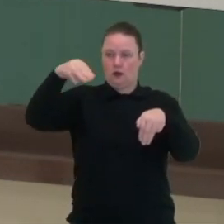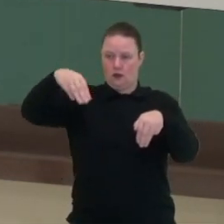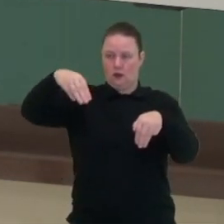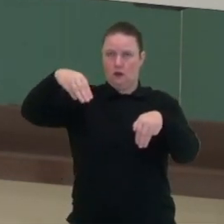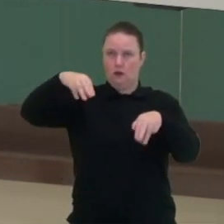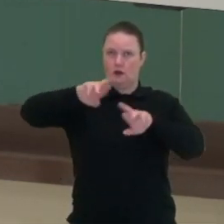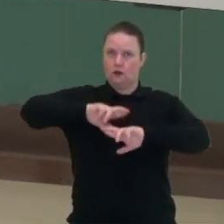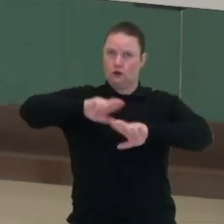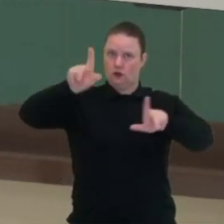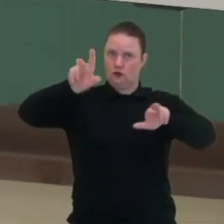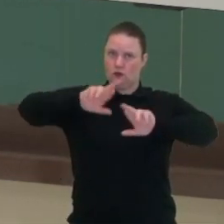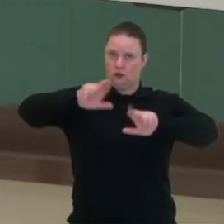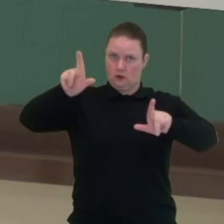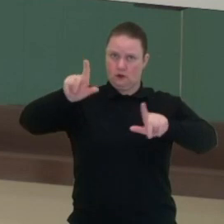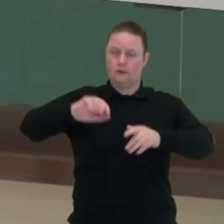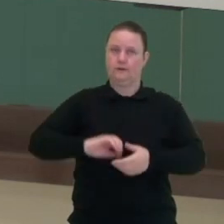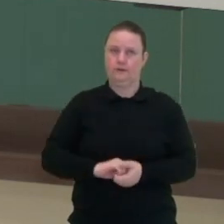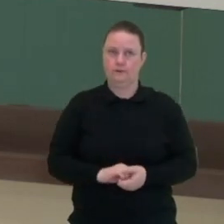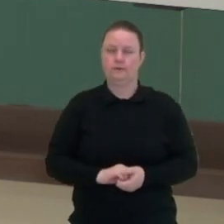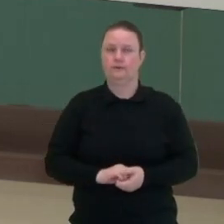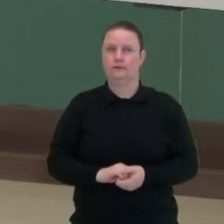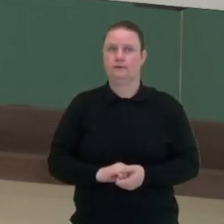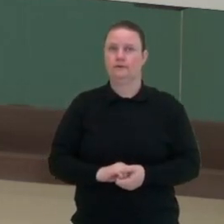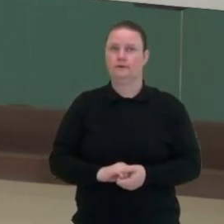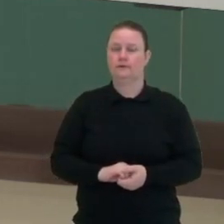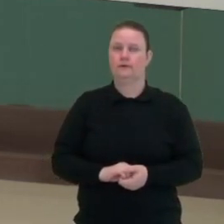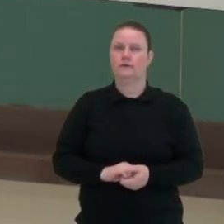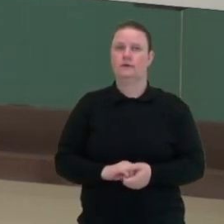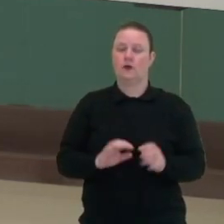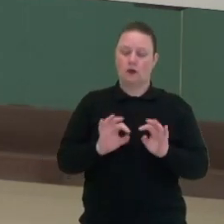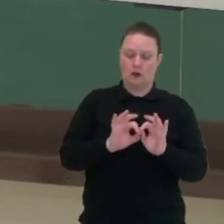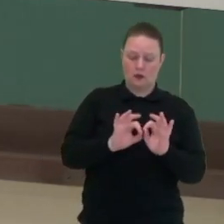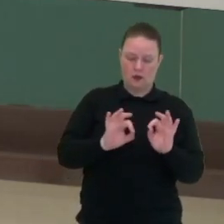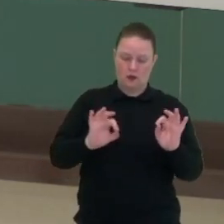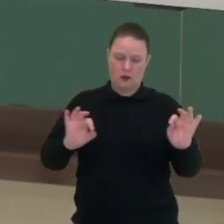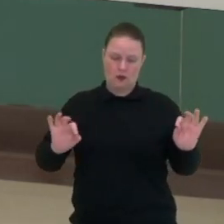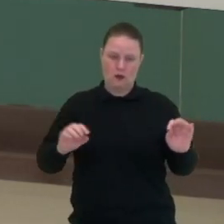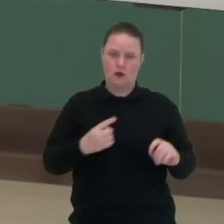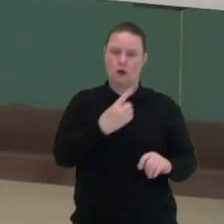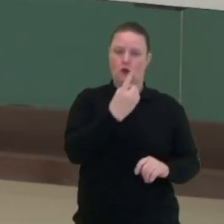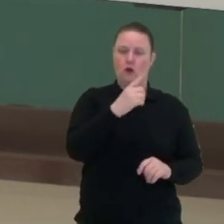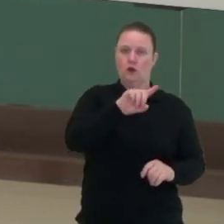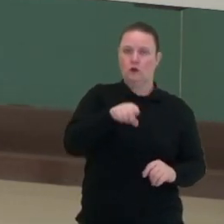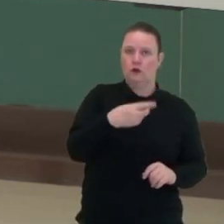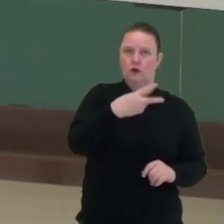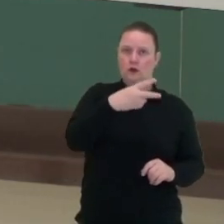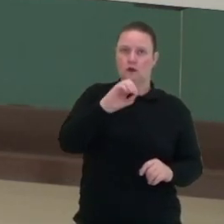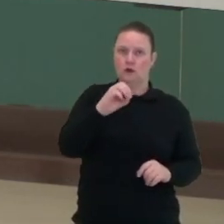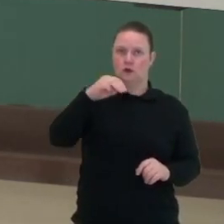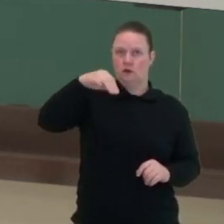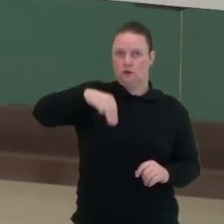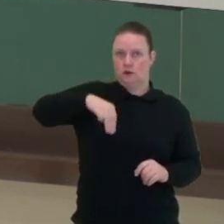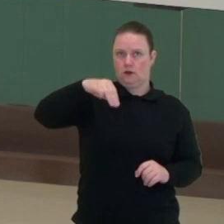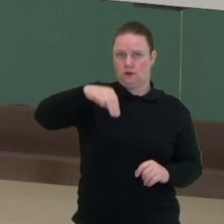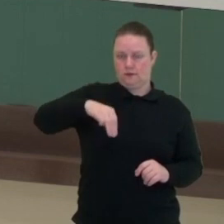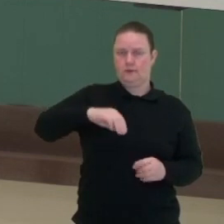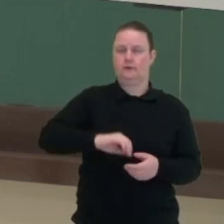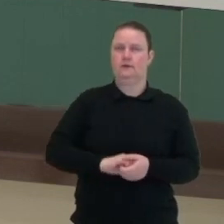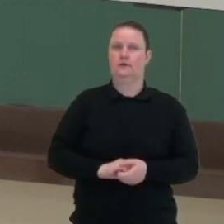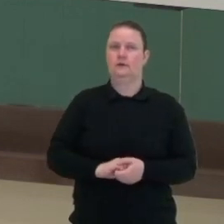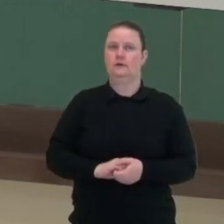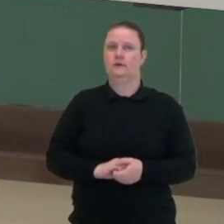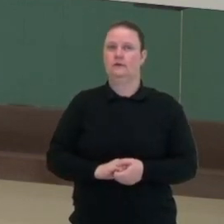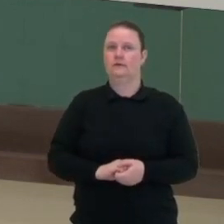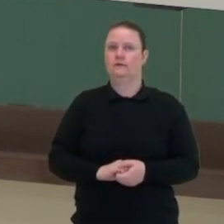estão diferentes, tá? O comprimento, ele vale 1,20 metros. Então, o comprimento está